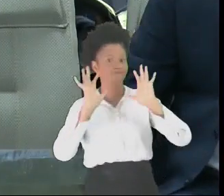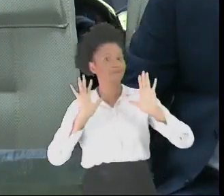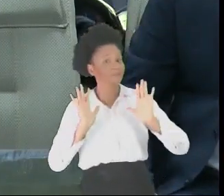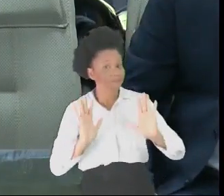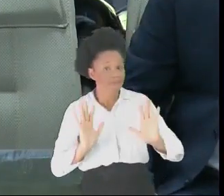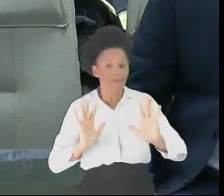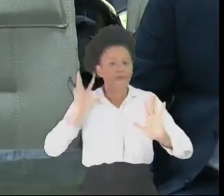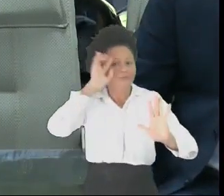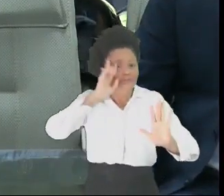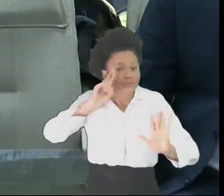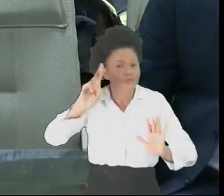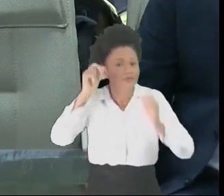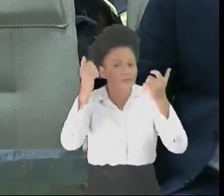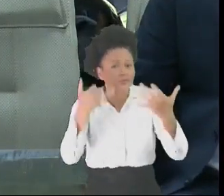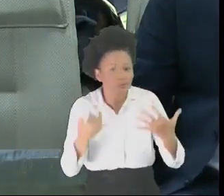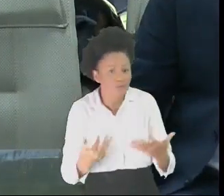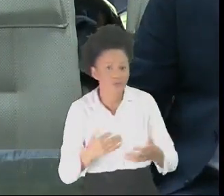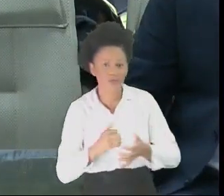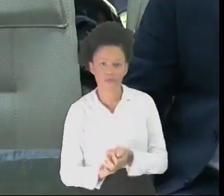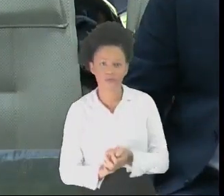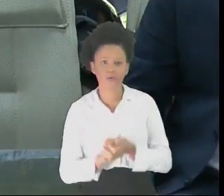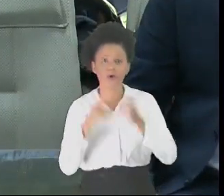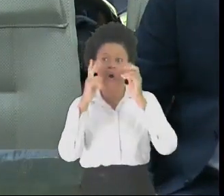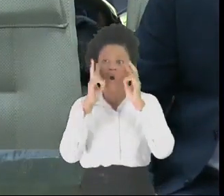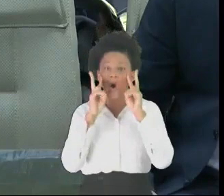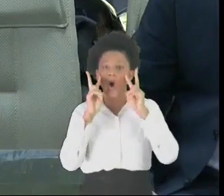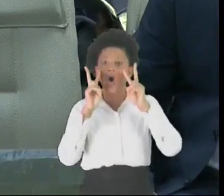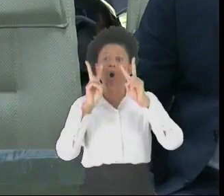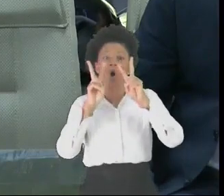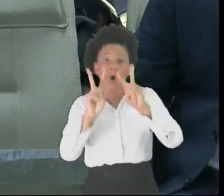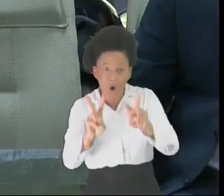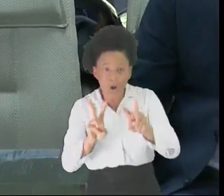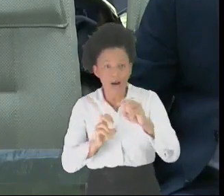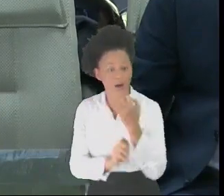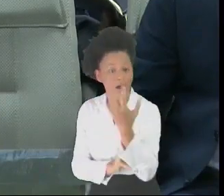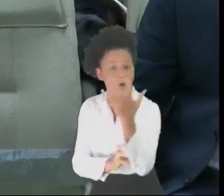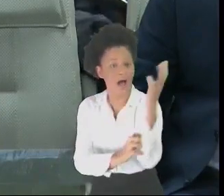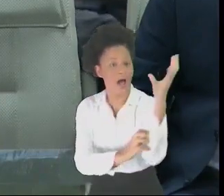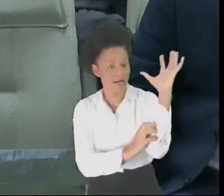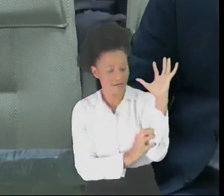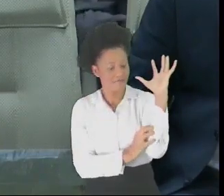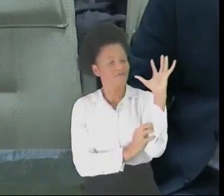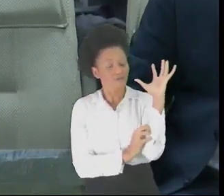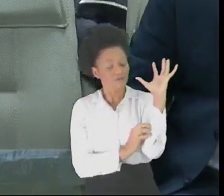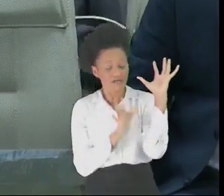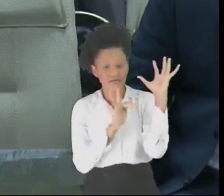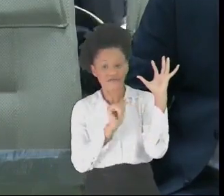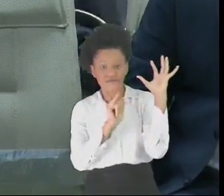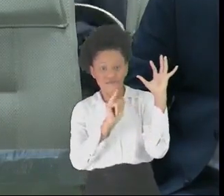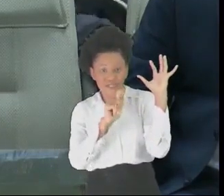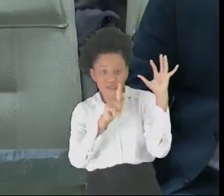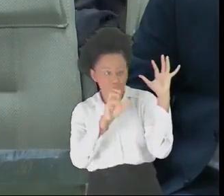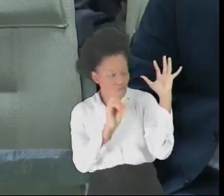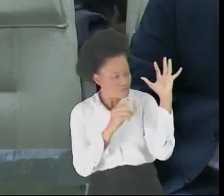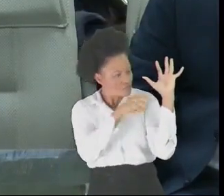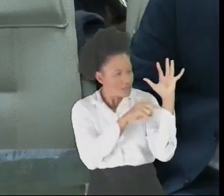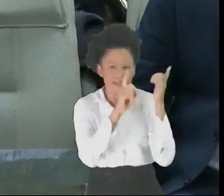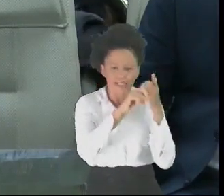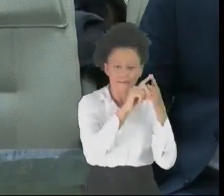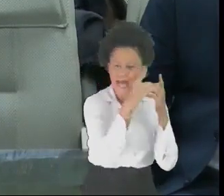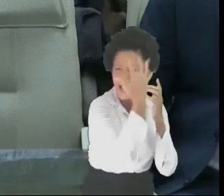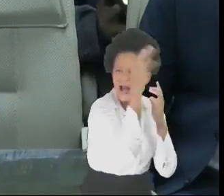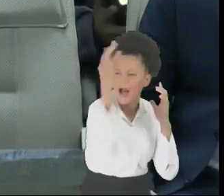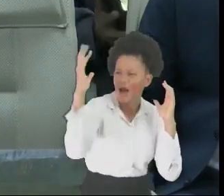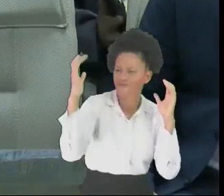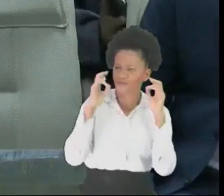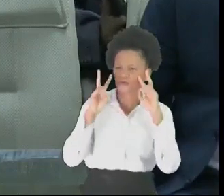mas ele disse, olhai para a figueira e para todas as árvores. Ele manda olhar, ele